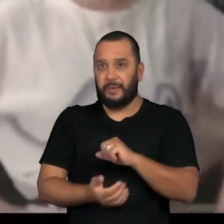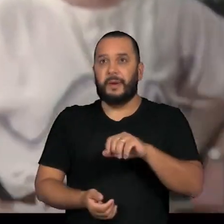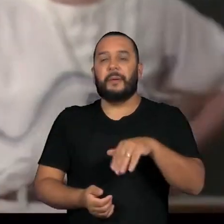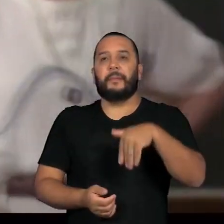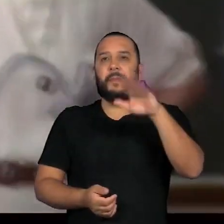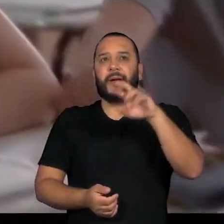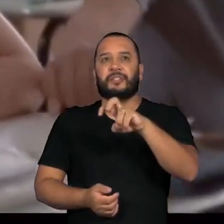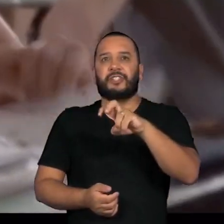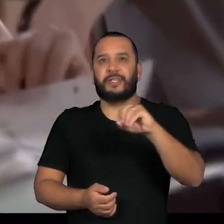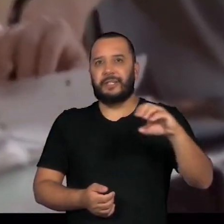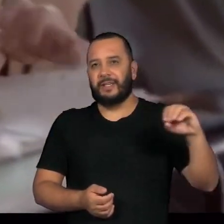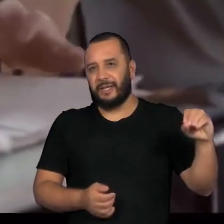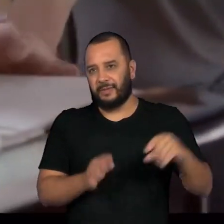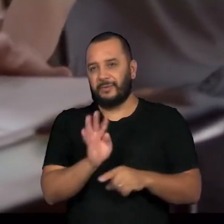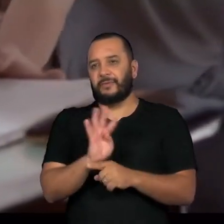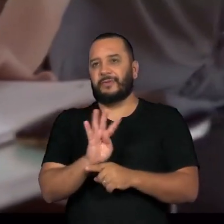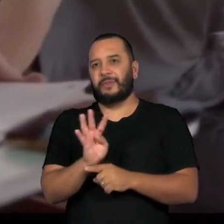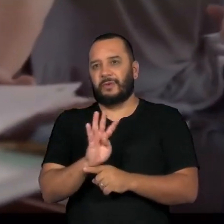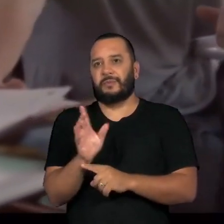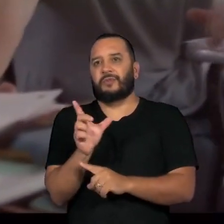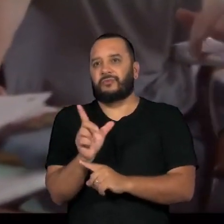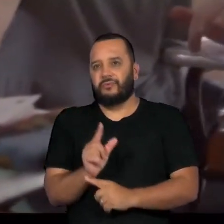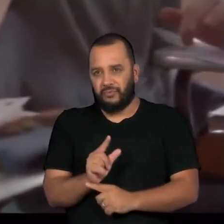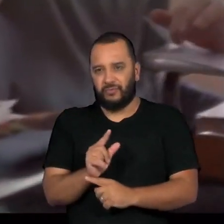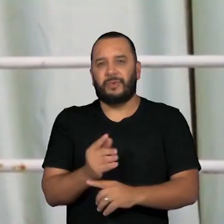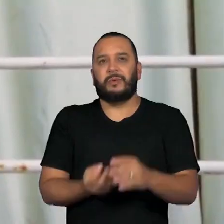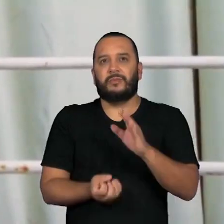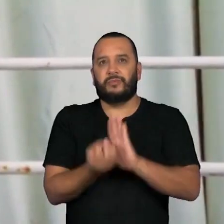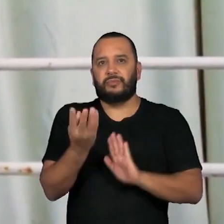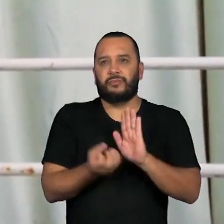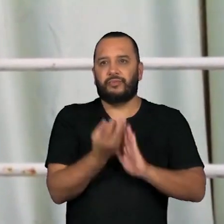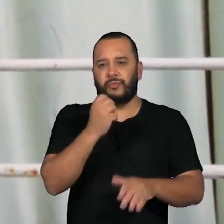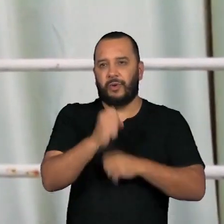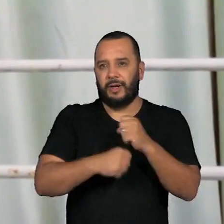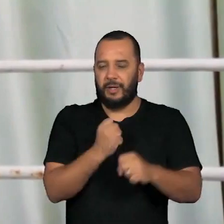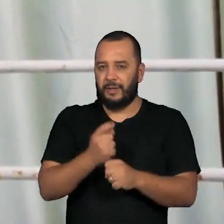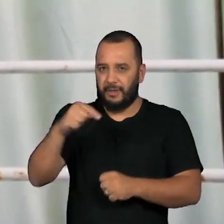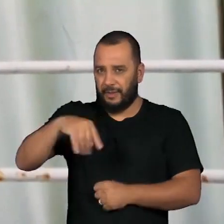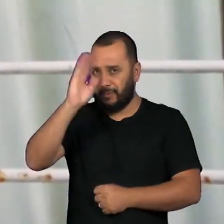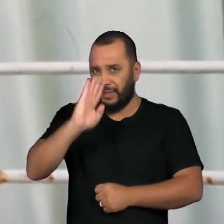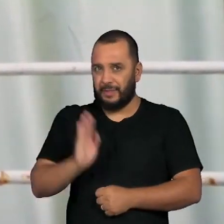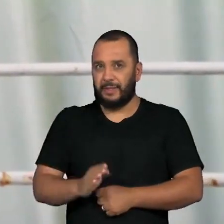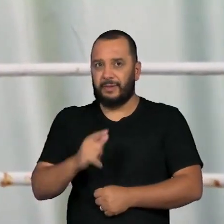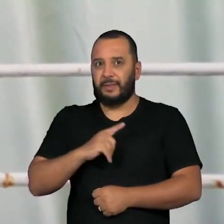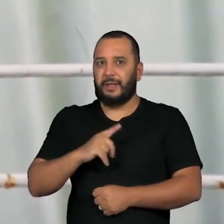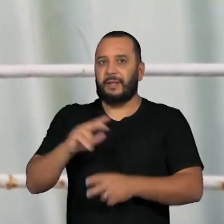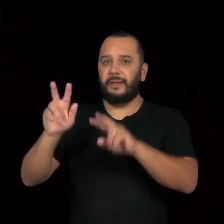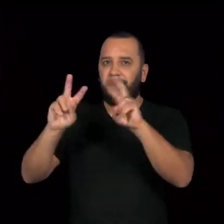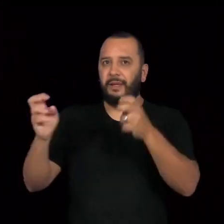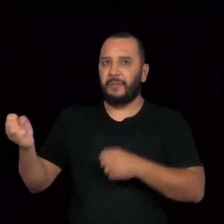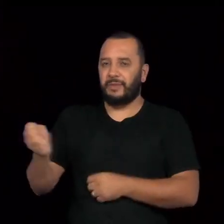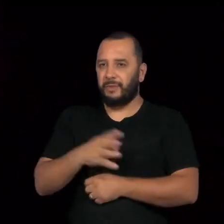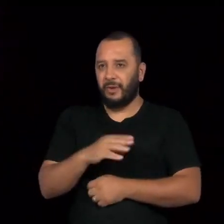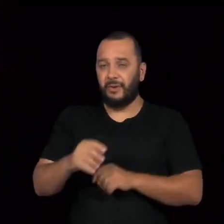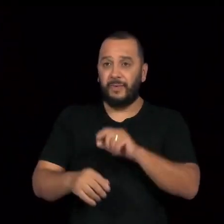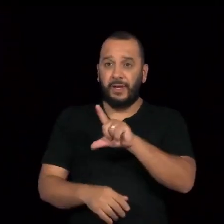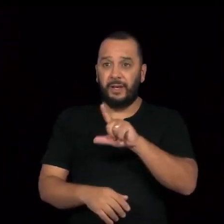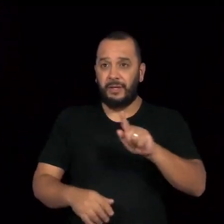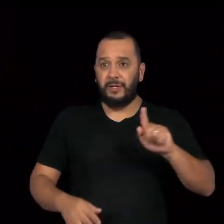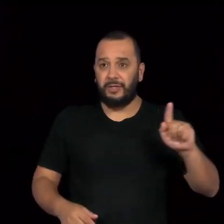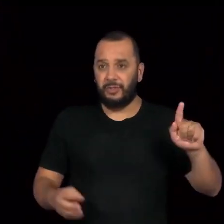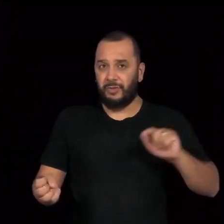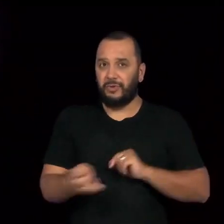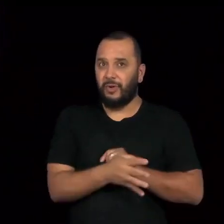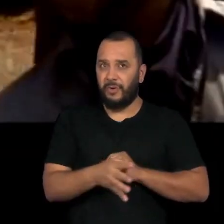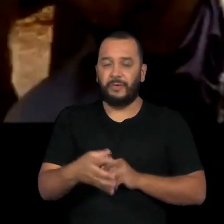500 curtas-metragens eram produzidos por ano no país, trazendo novas temáticas, novas linguagens e